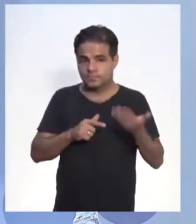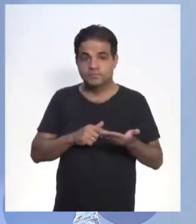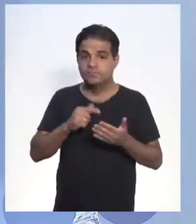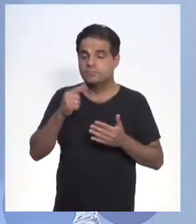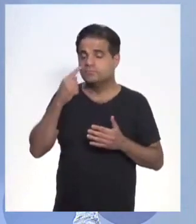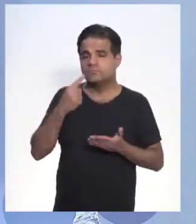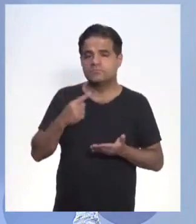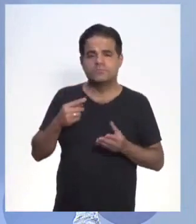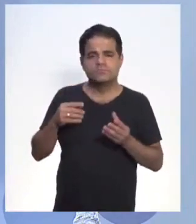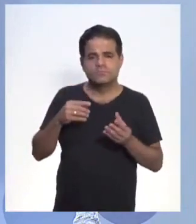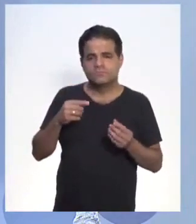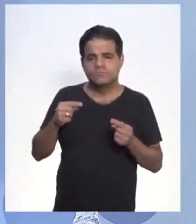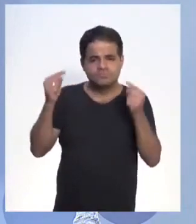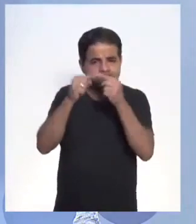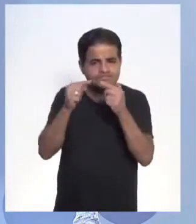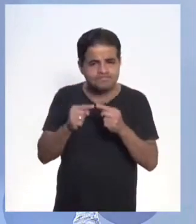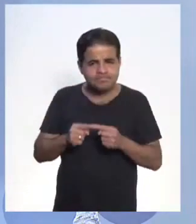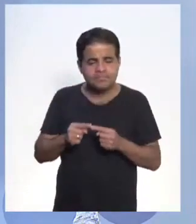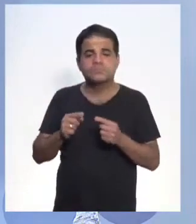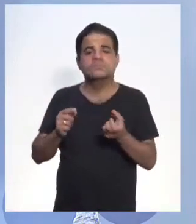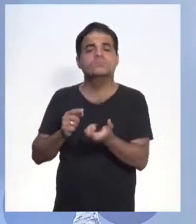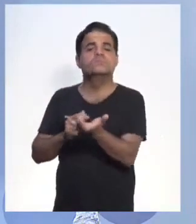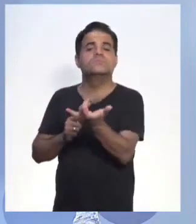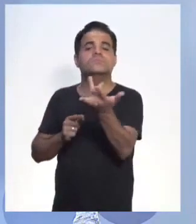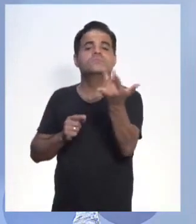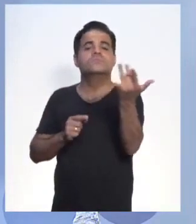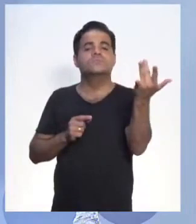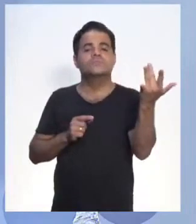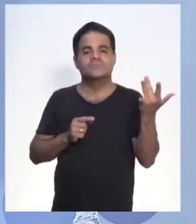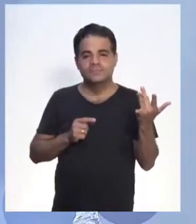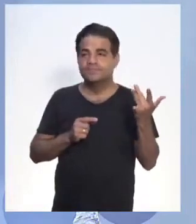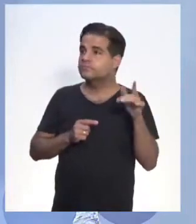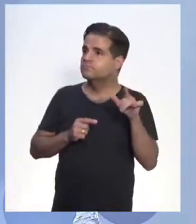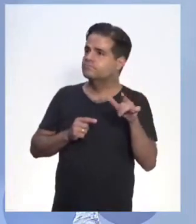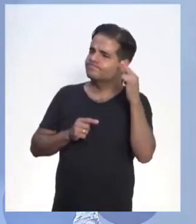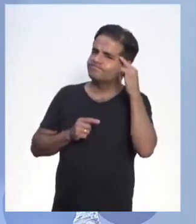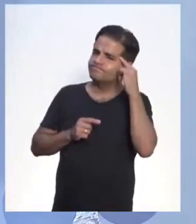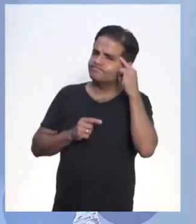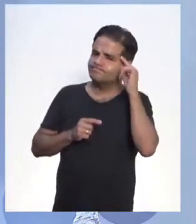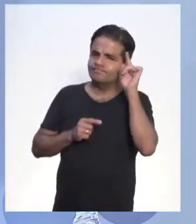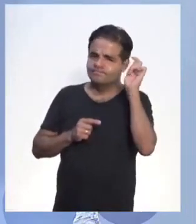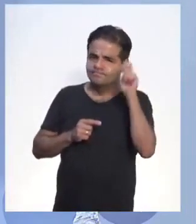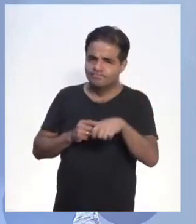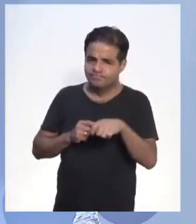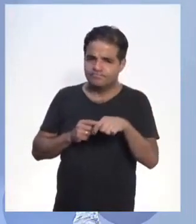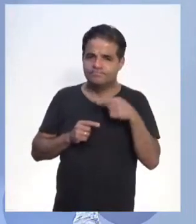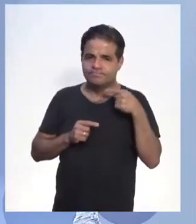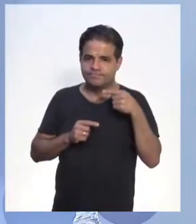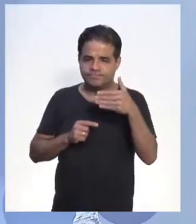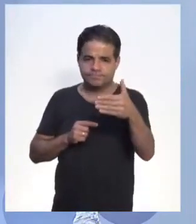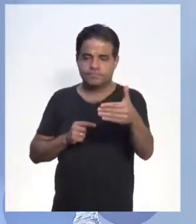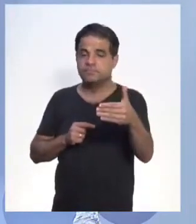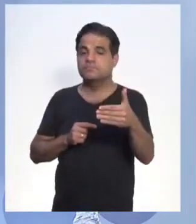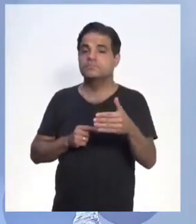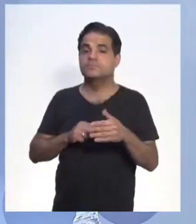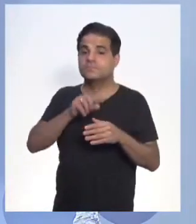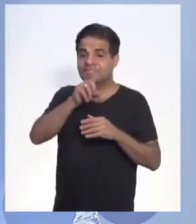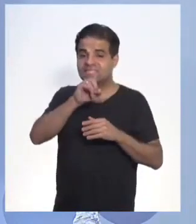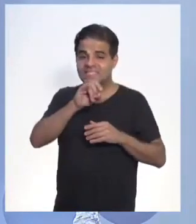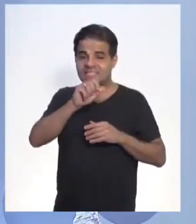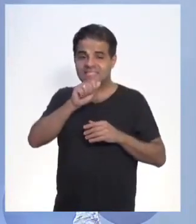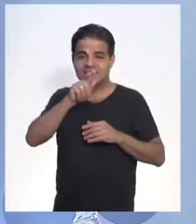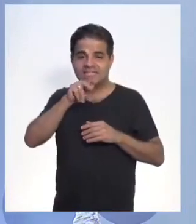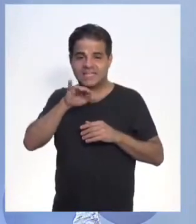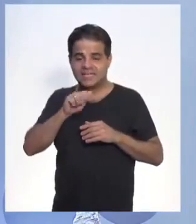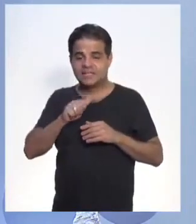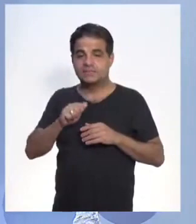a combinação e quantas são essas combinações. Então, o diagrama de árvore, além de